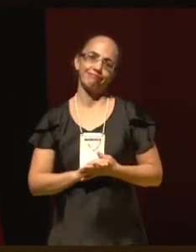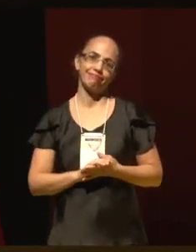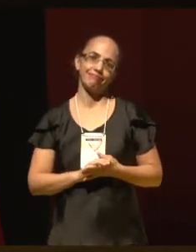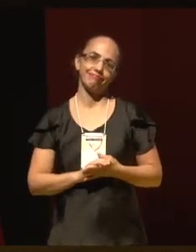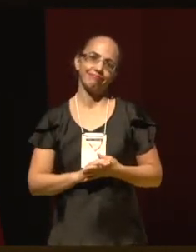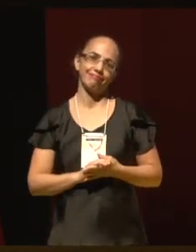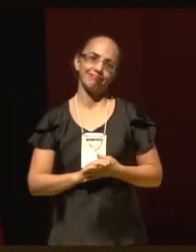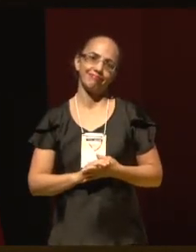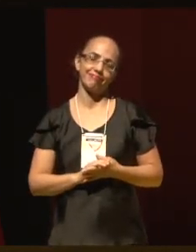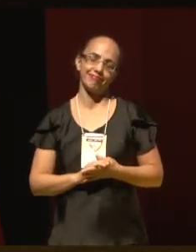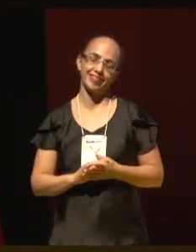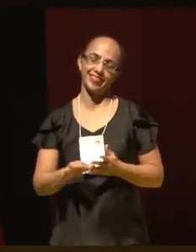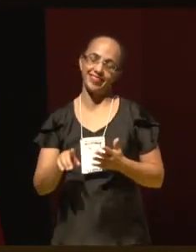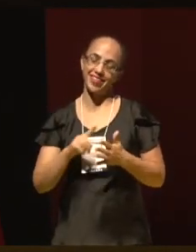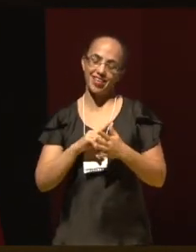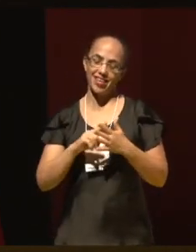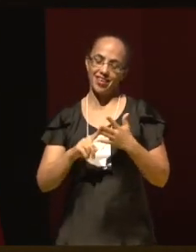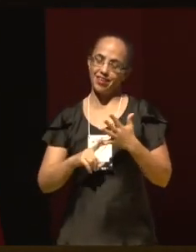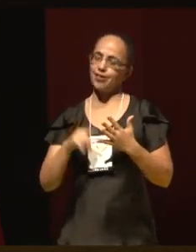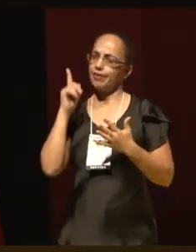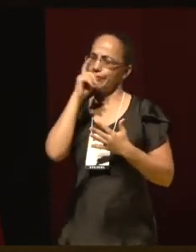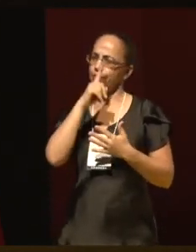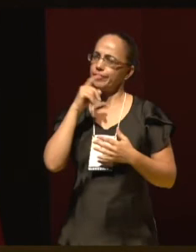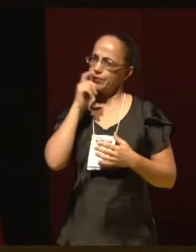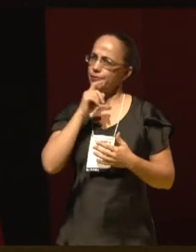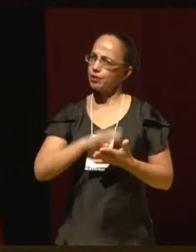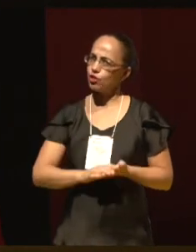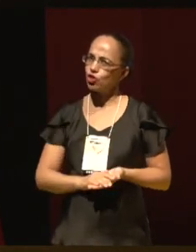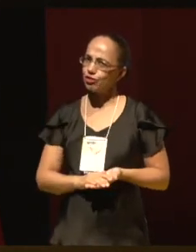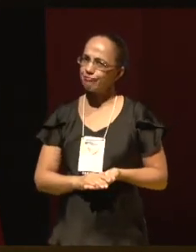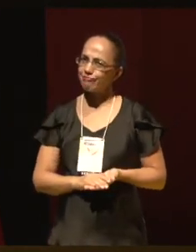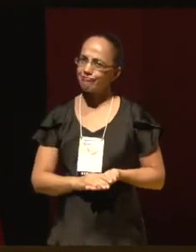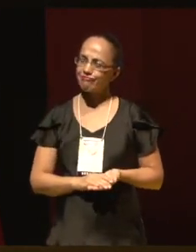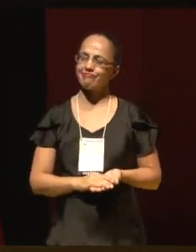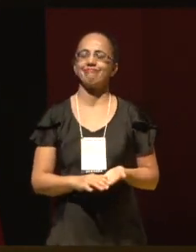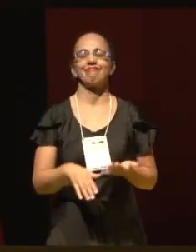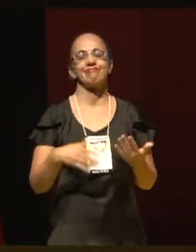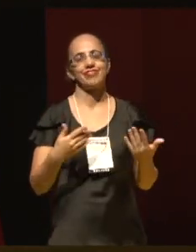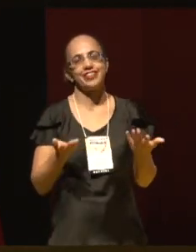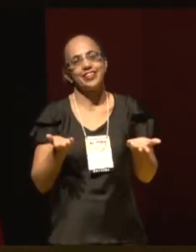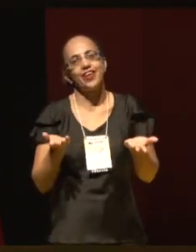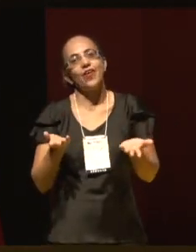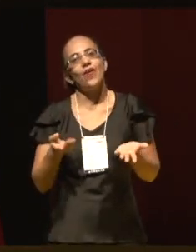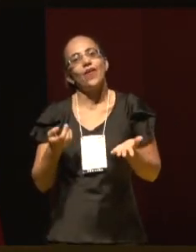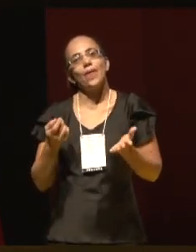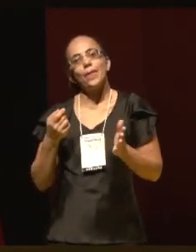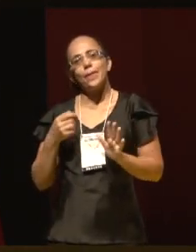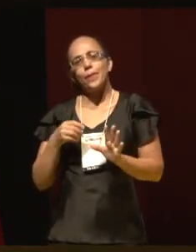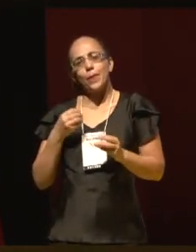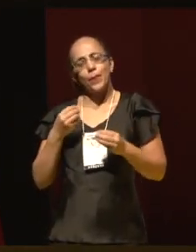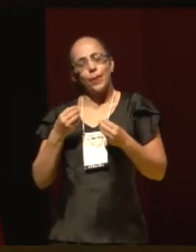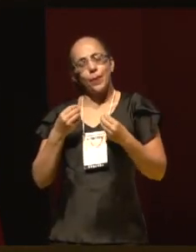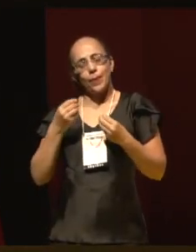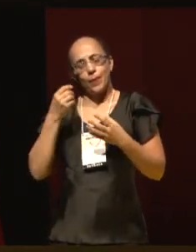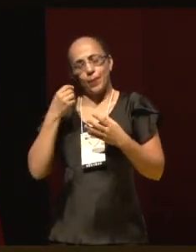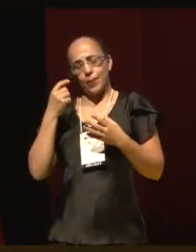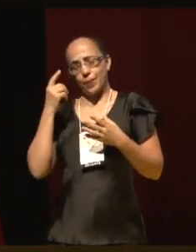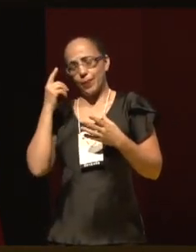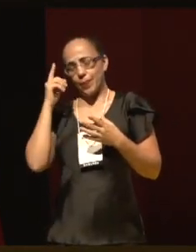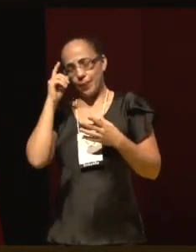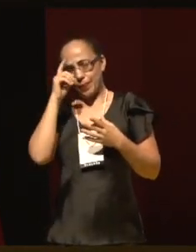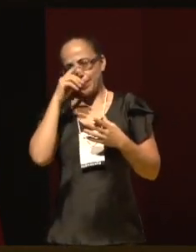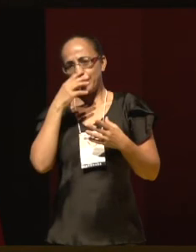Eu como sei isso? É porque sei mentir, naturalmente. Mas nós, na cidade de Quito,